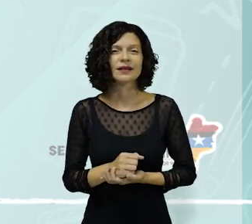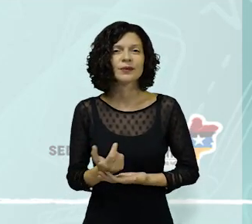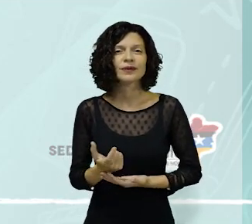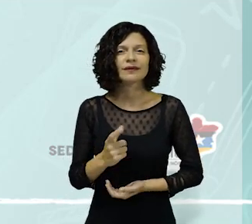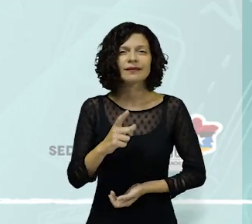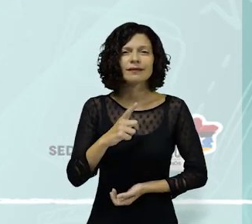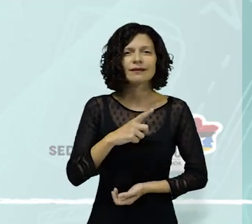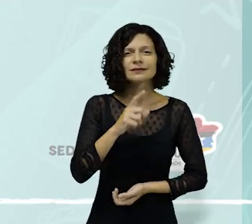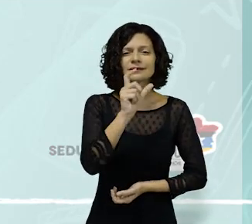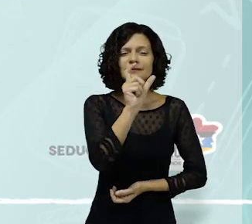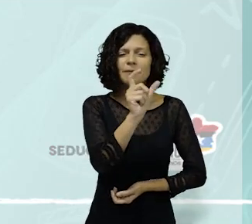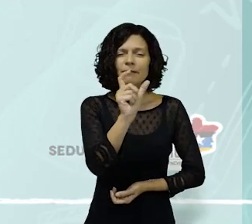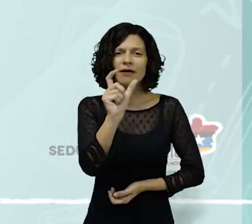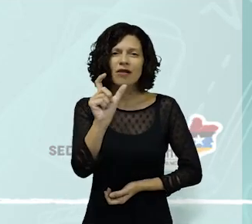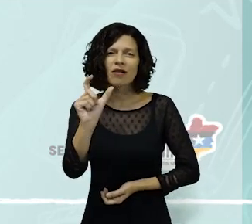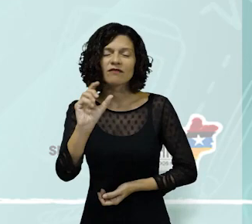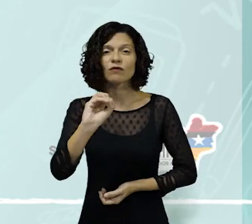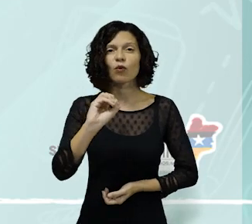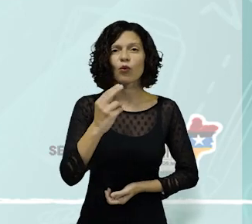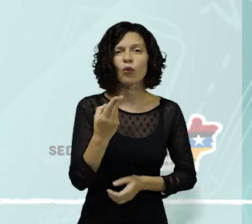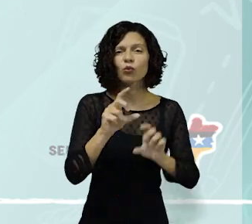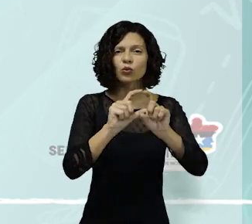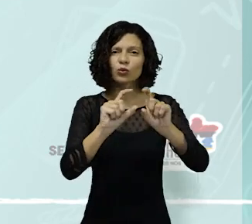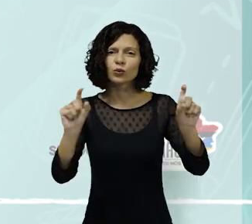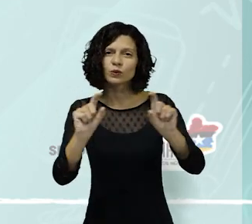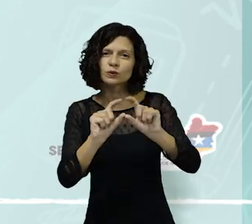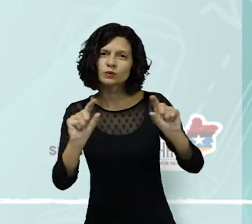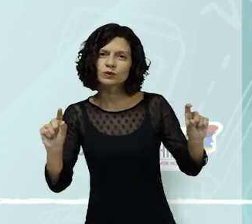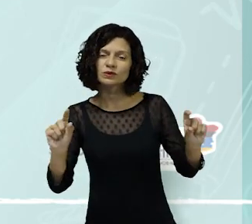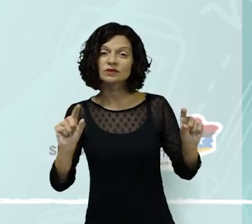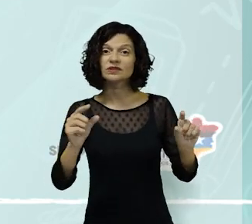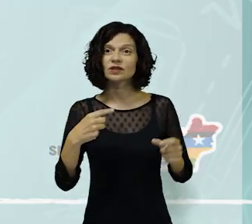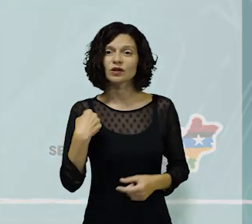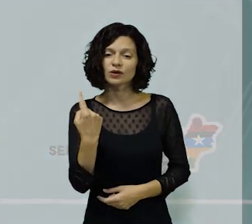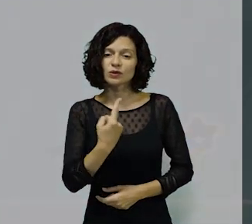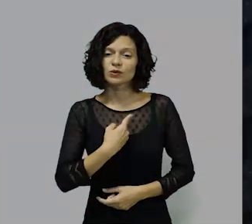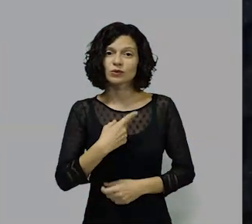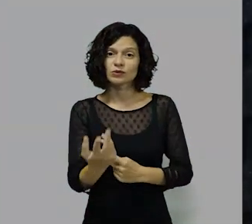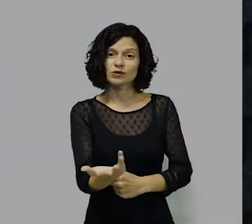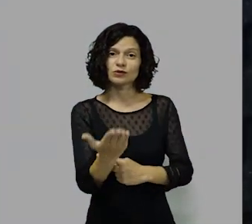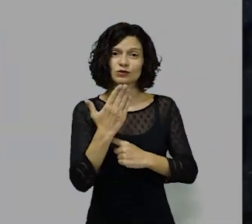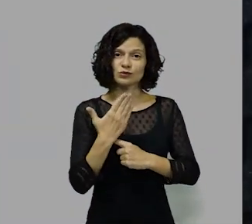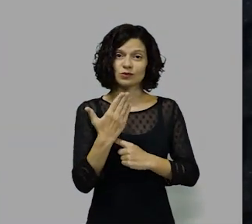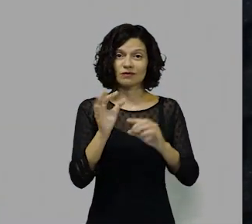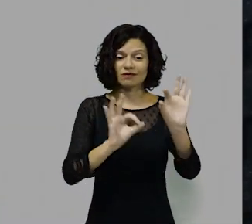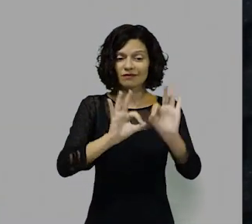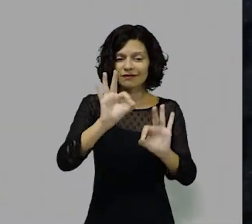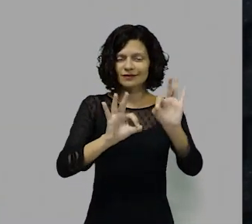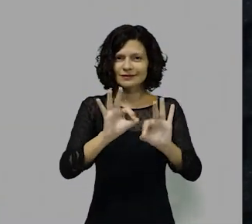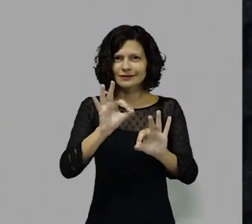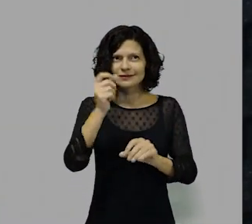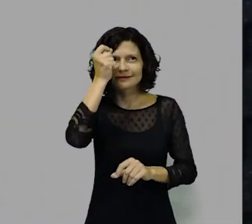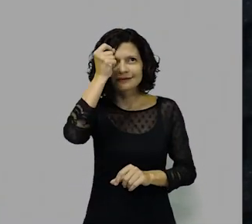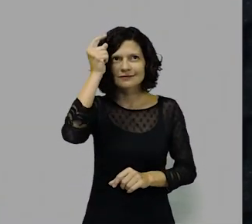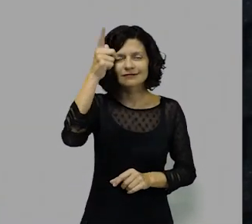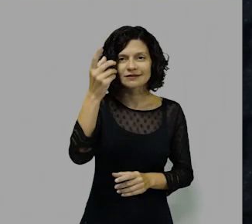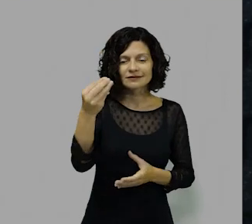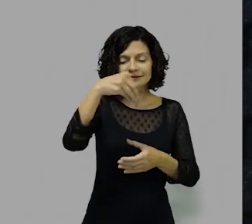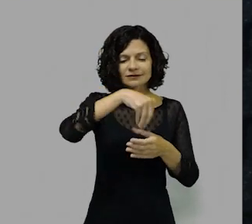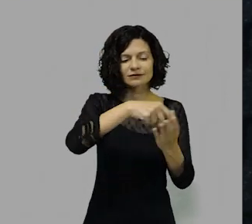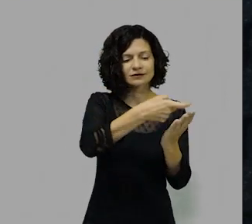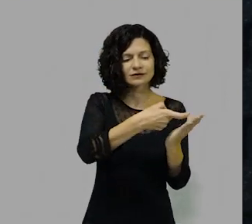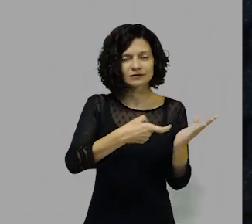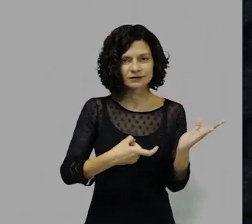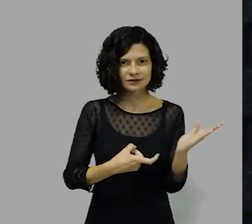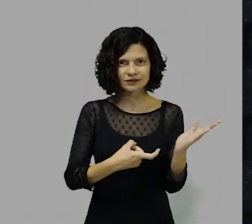essas palavrinhas ou expressões que vão ajudar a gente a organizar as ideias no texto. Os sentidos que vão